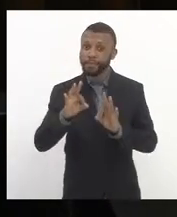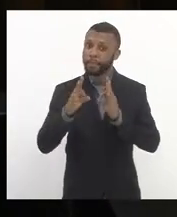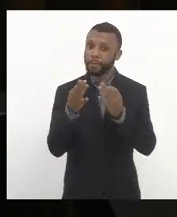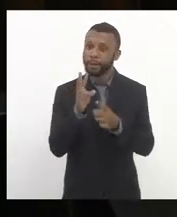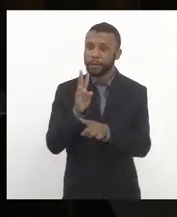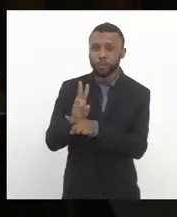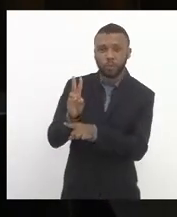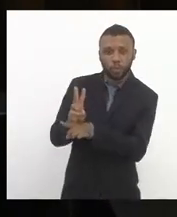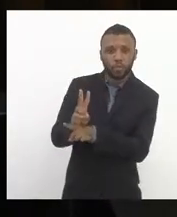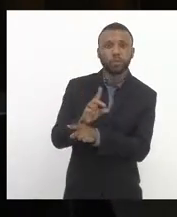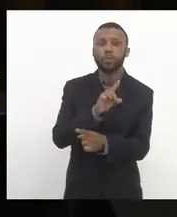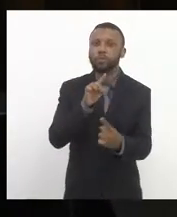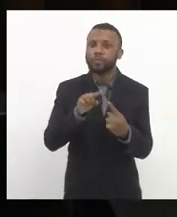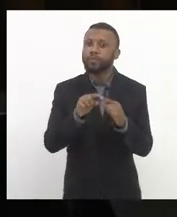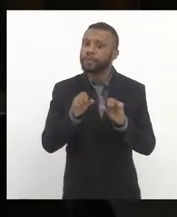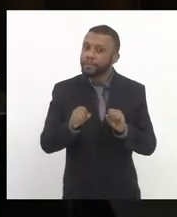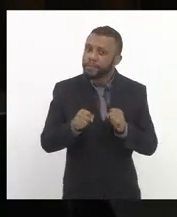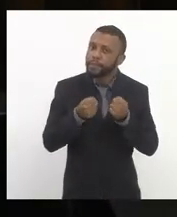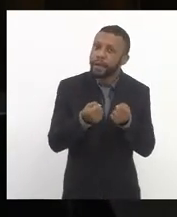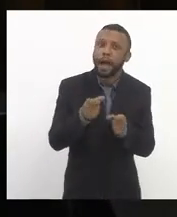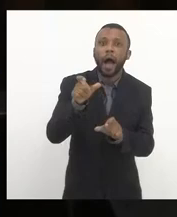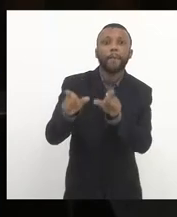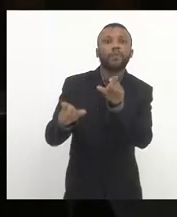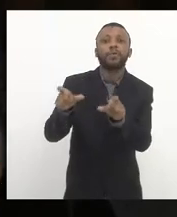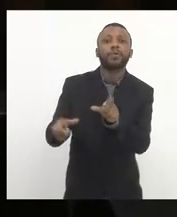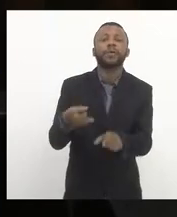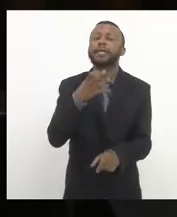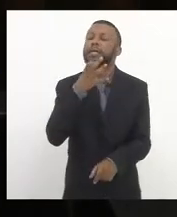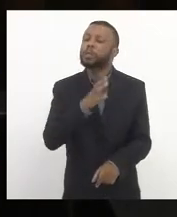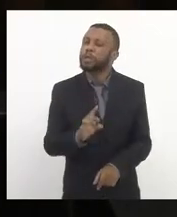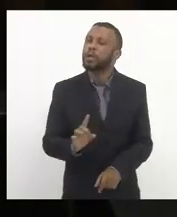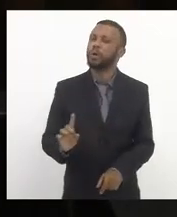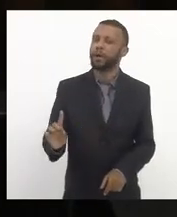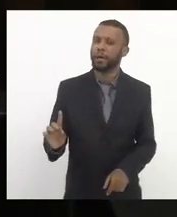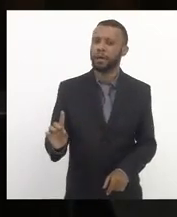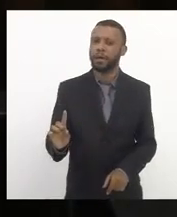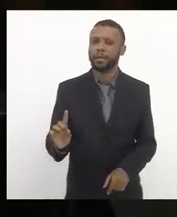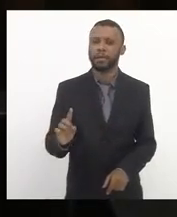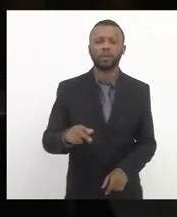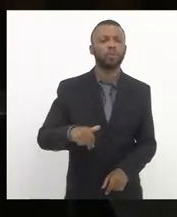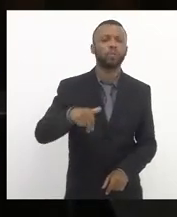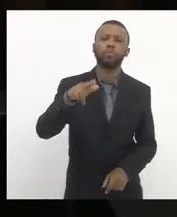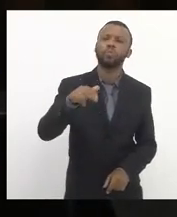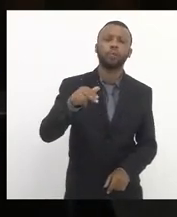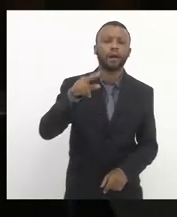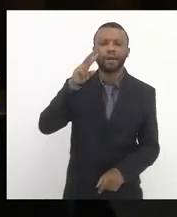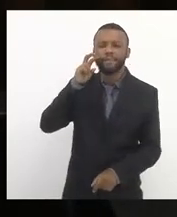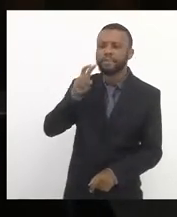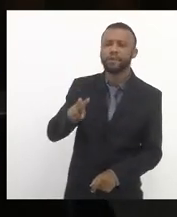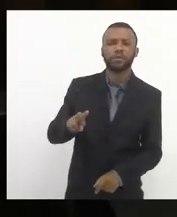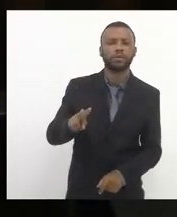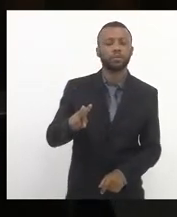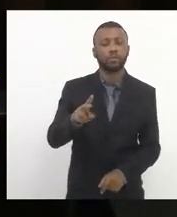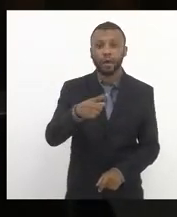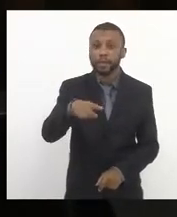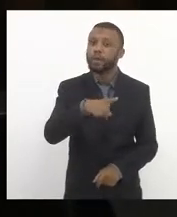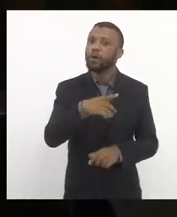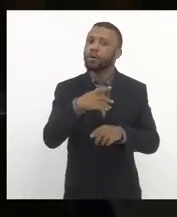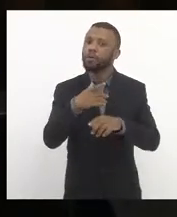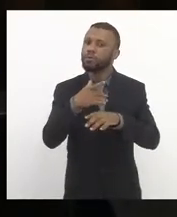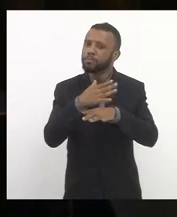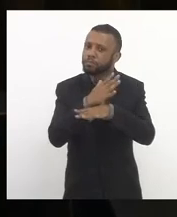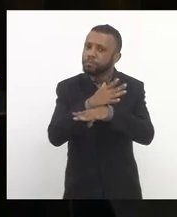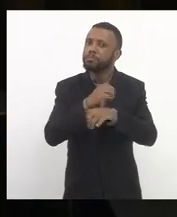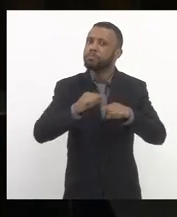para defender as pessoas que ele nem conhece, que ele nunca viu. Eles estão nas ruas